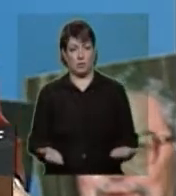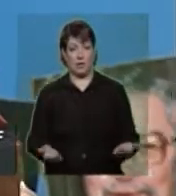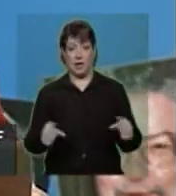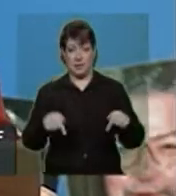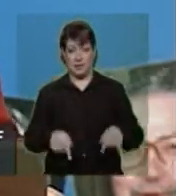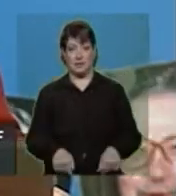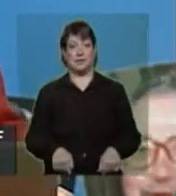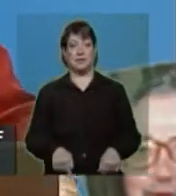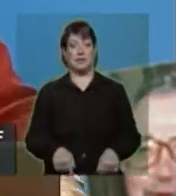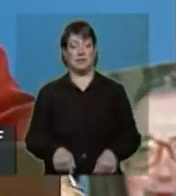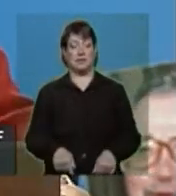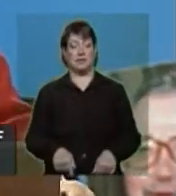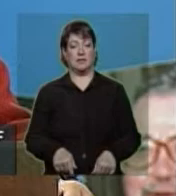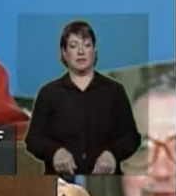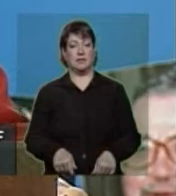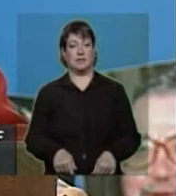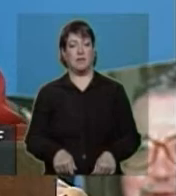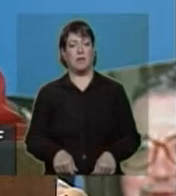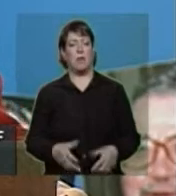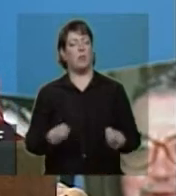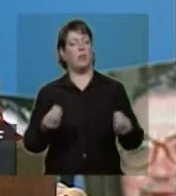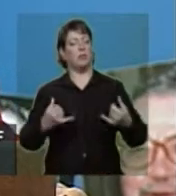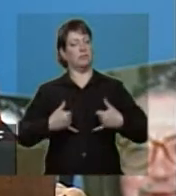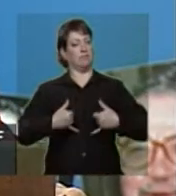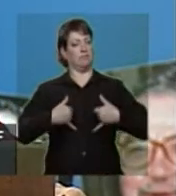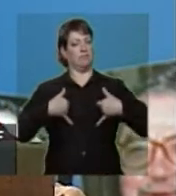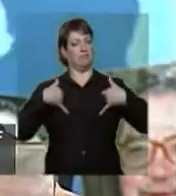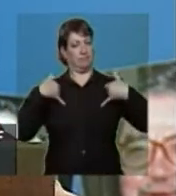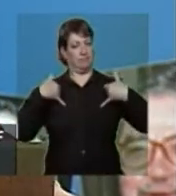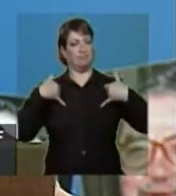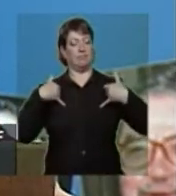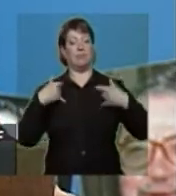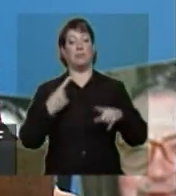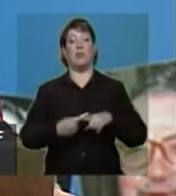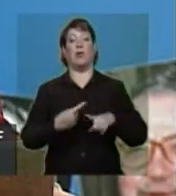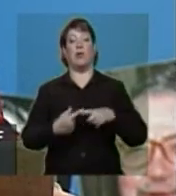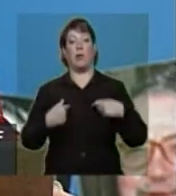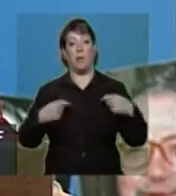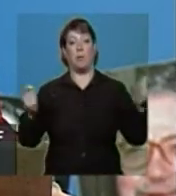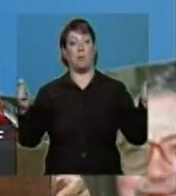aqui extremamente orgulhosa, porque posso